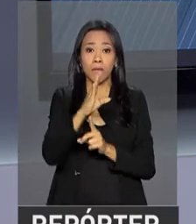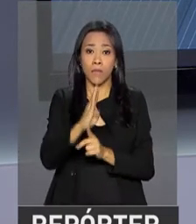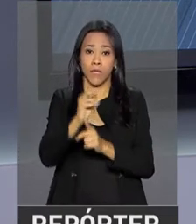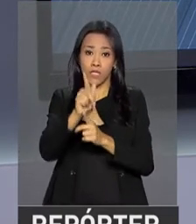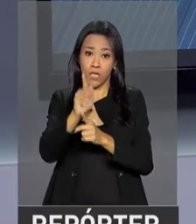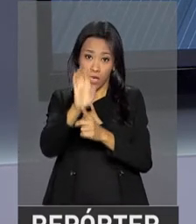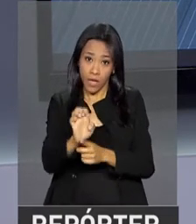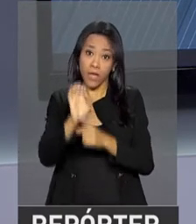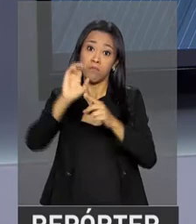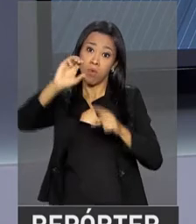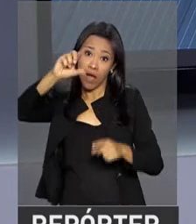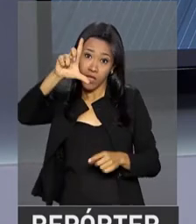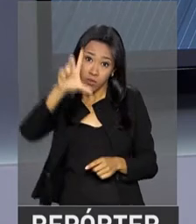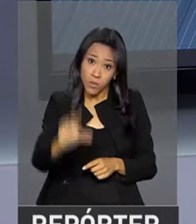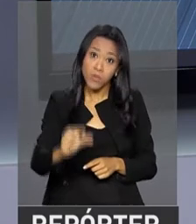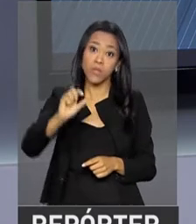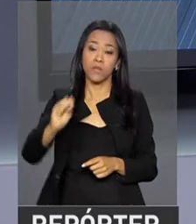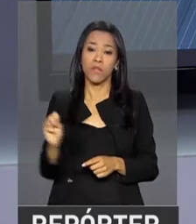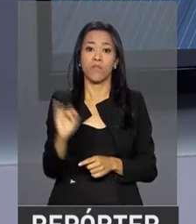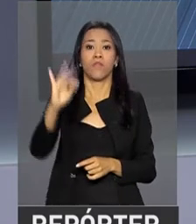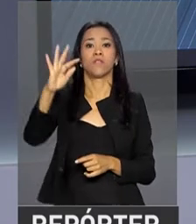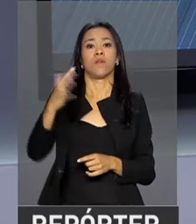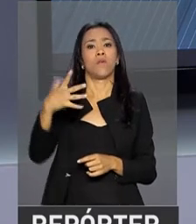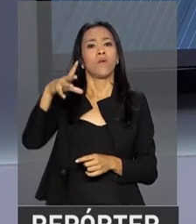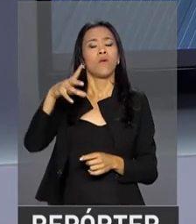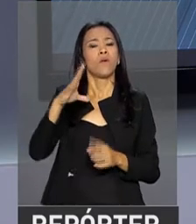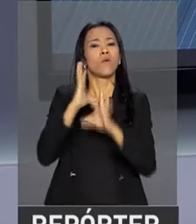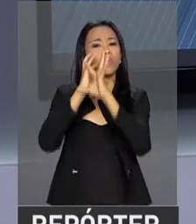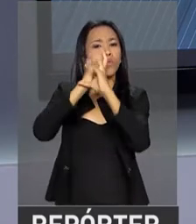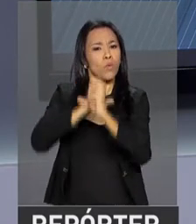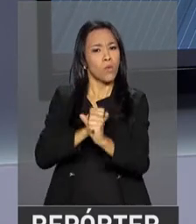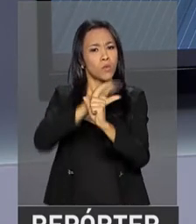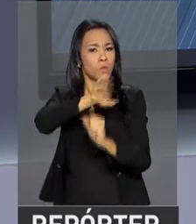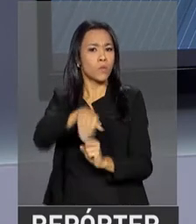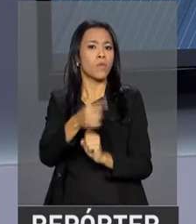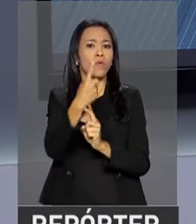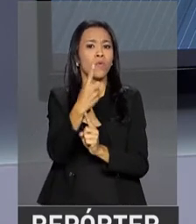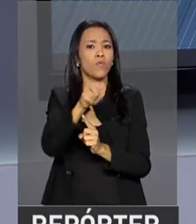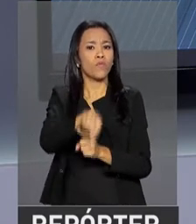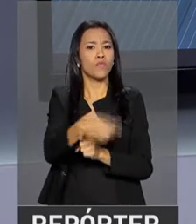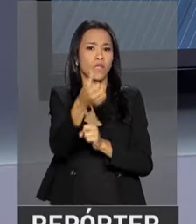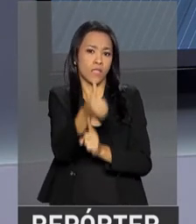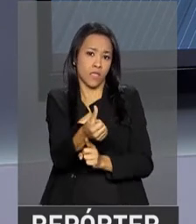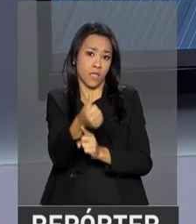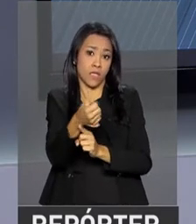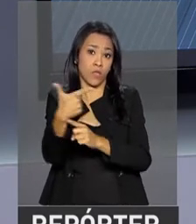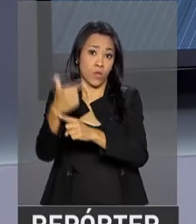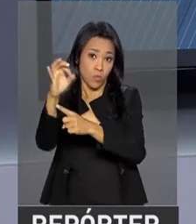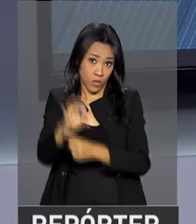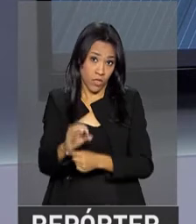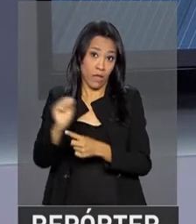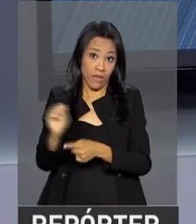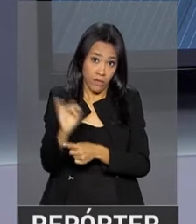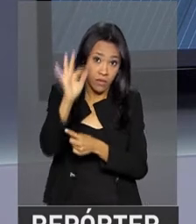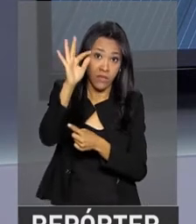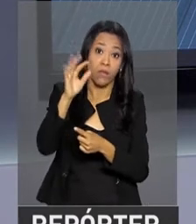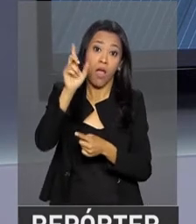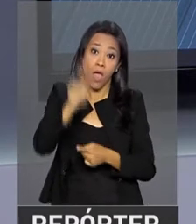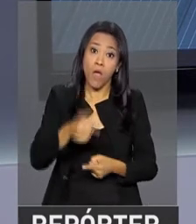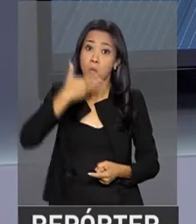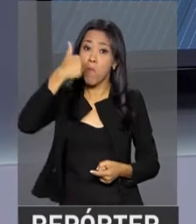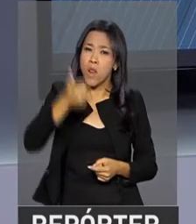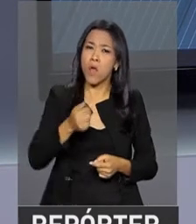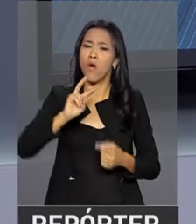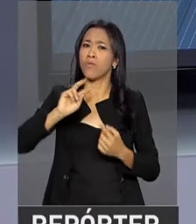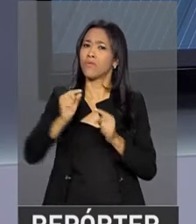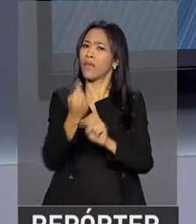da inflação. No acumulado do ano, a inflação oficial está em 1,62%, o melhor resultado desde a